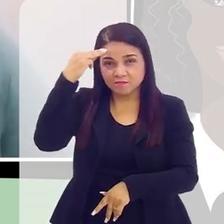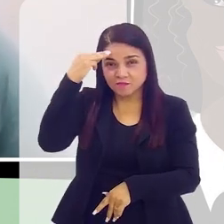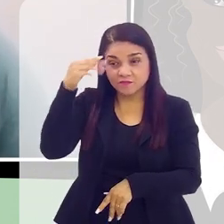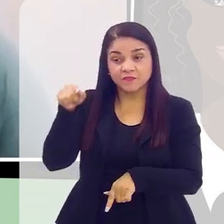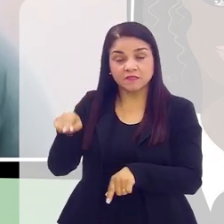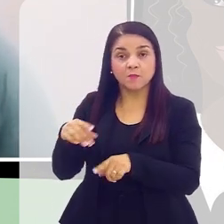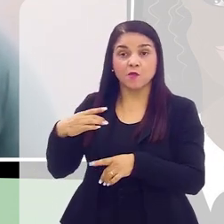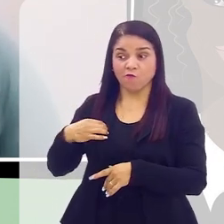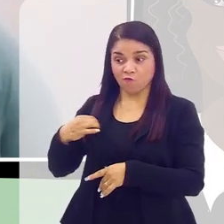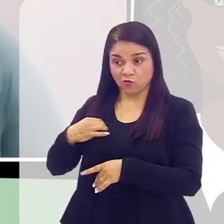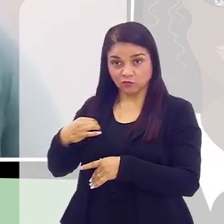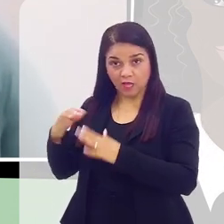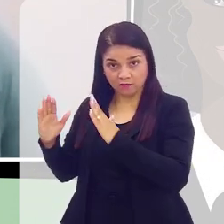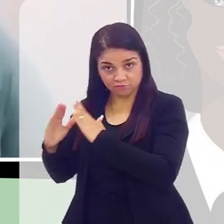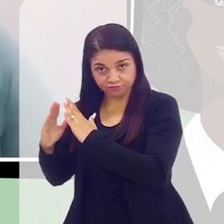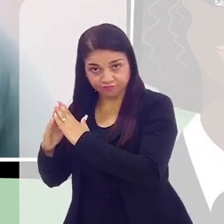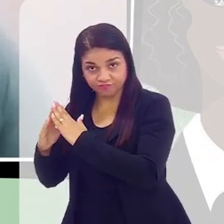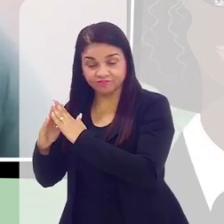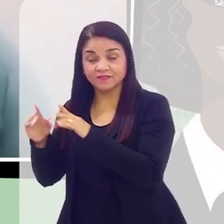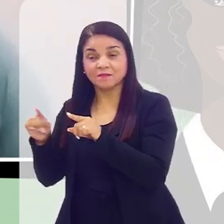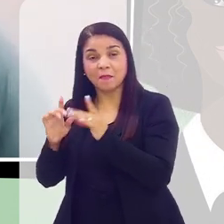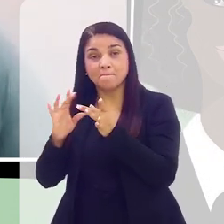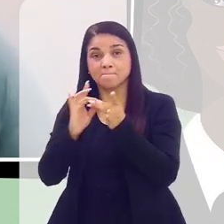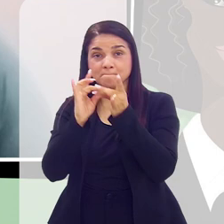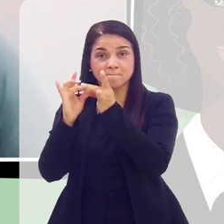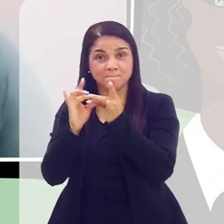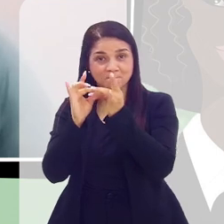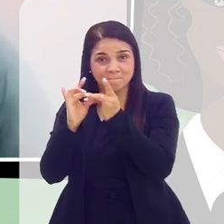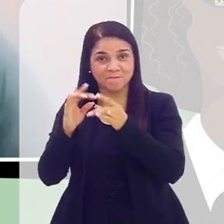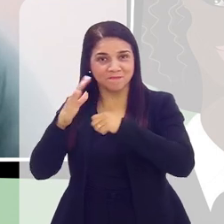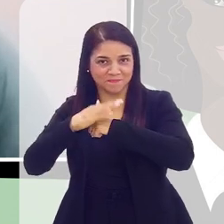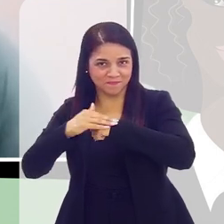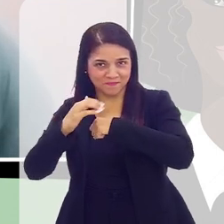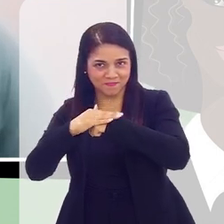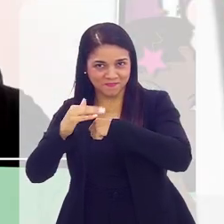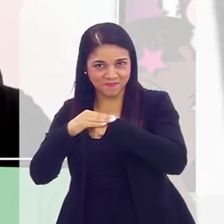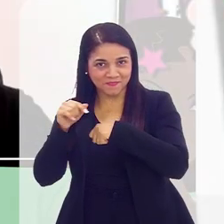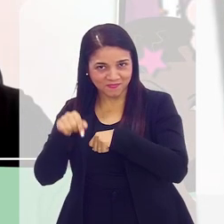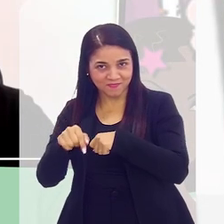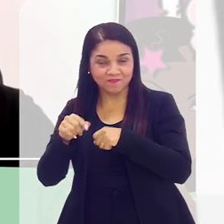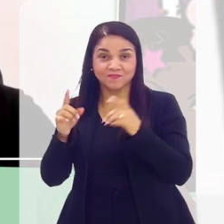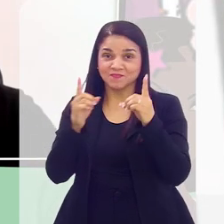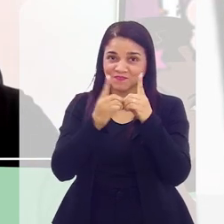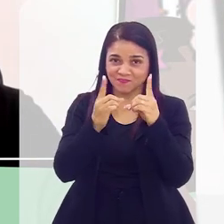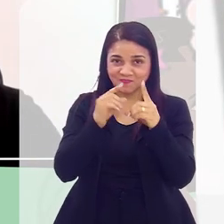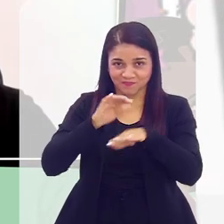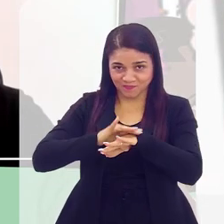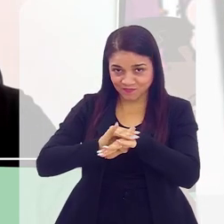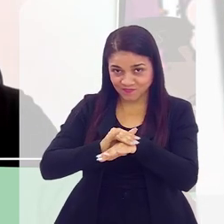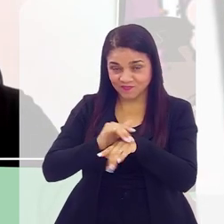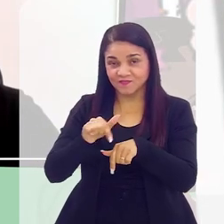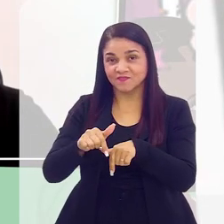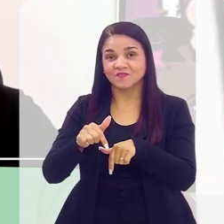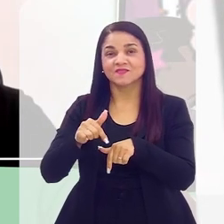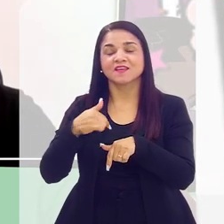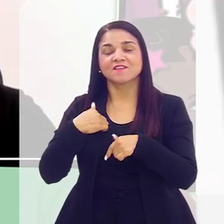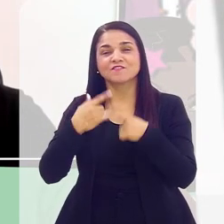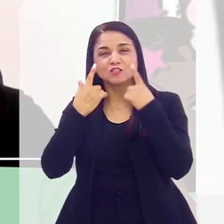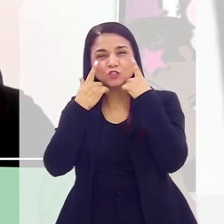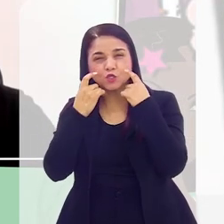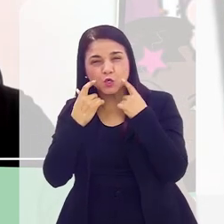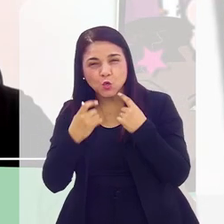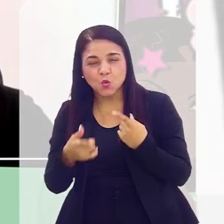voluntário local que muitas das vezes se apega emocionalmente, afetivamente. Então eles ficam